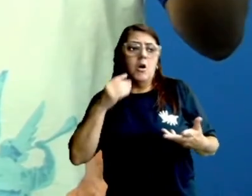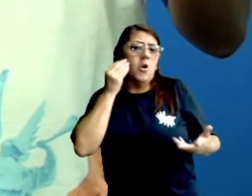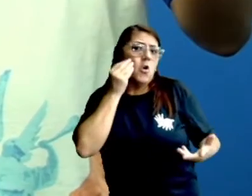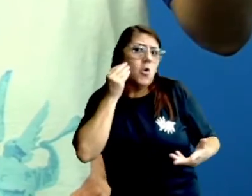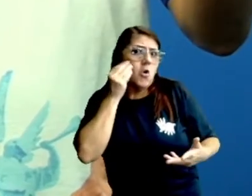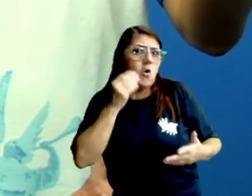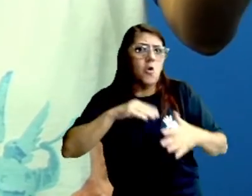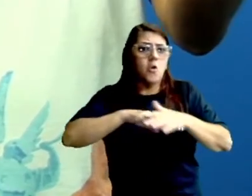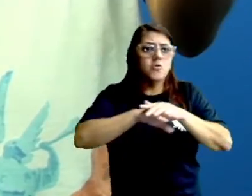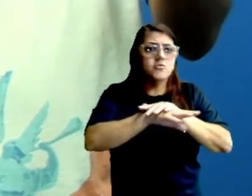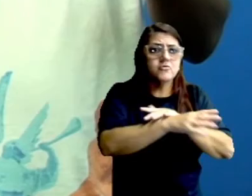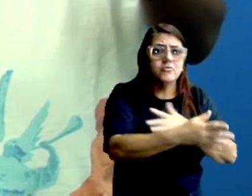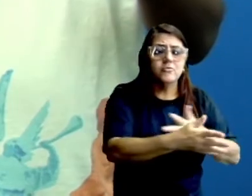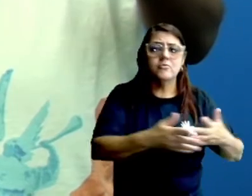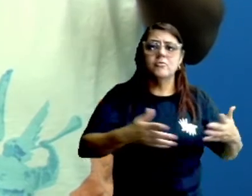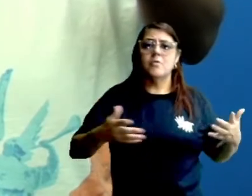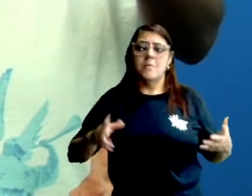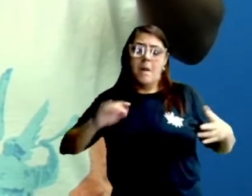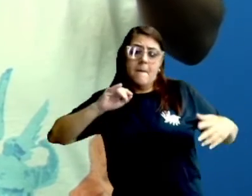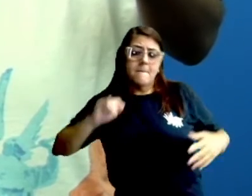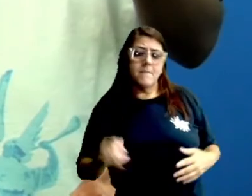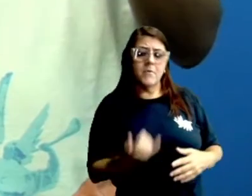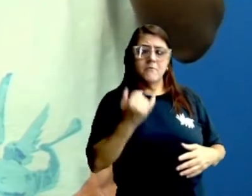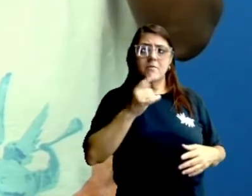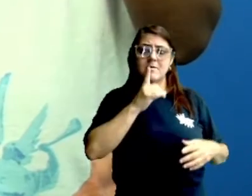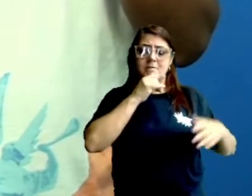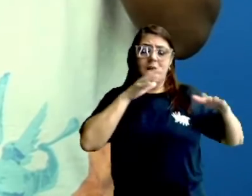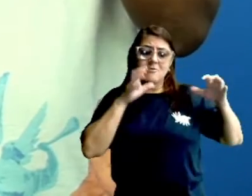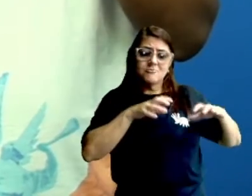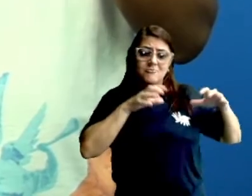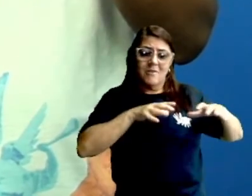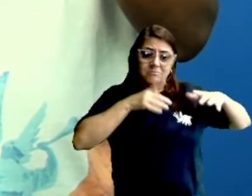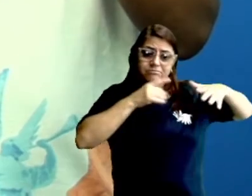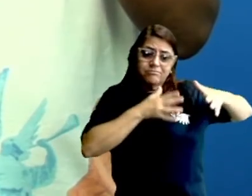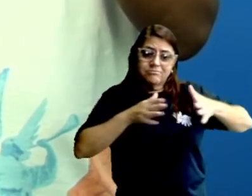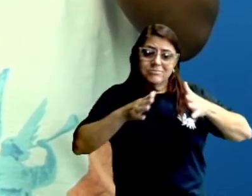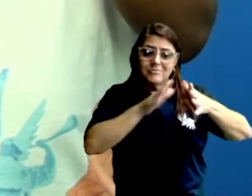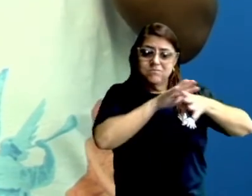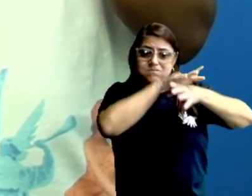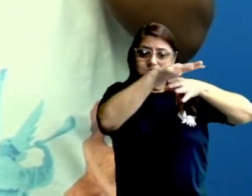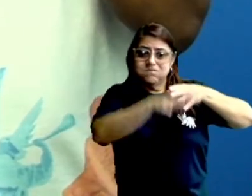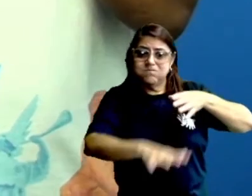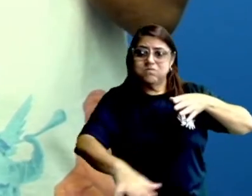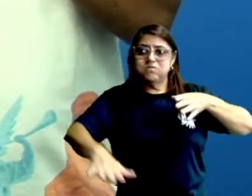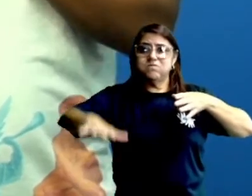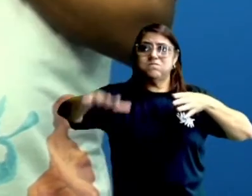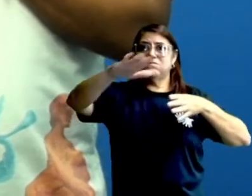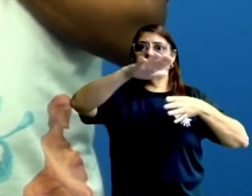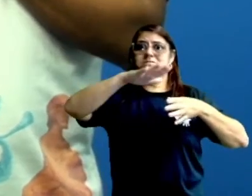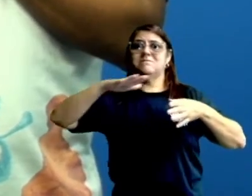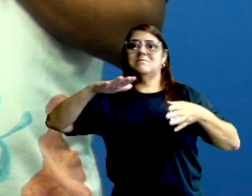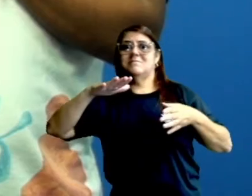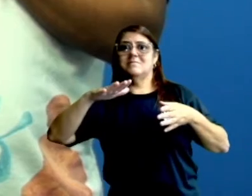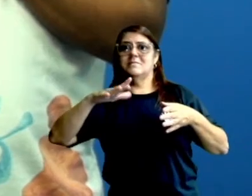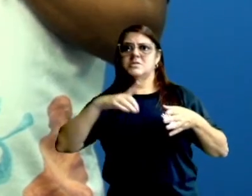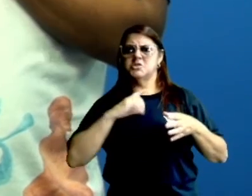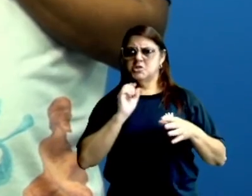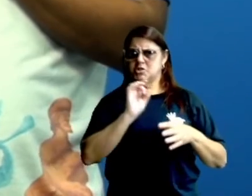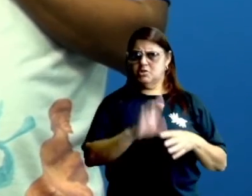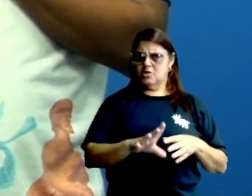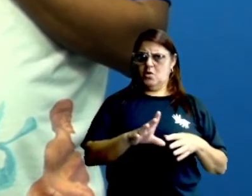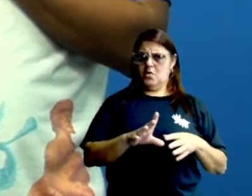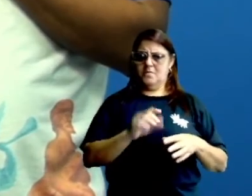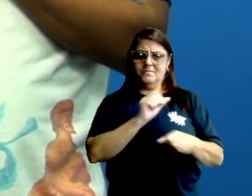costumes para poder aproveitar bem essa essa cheias então a colheita ela não servia ela não tava só ABC da